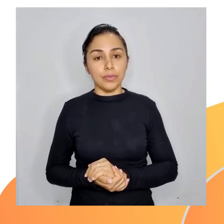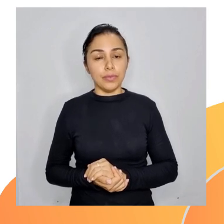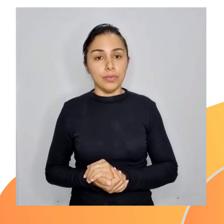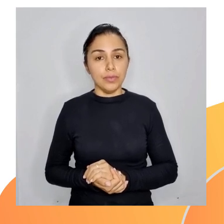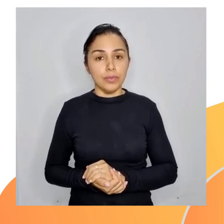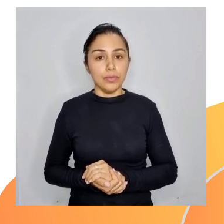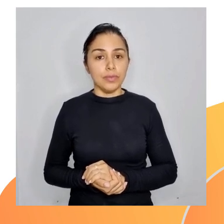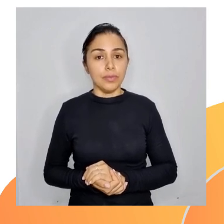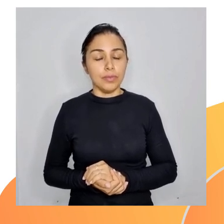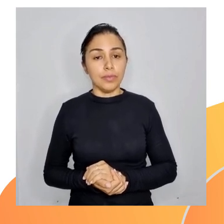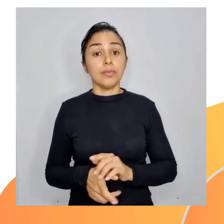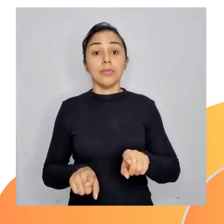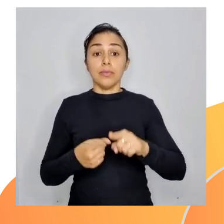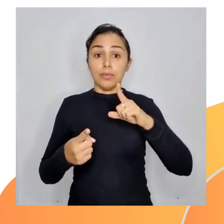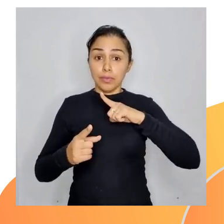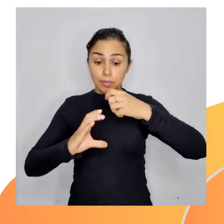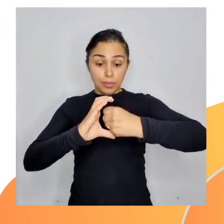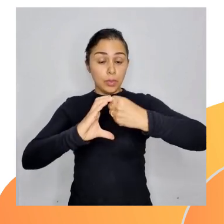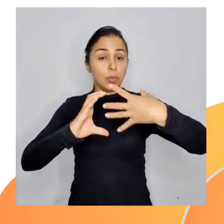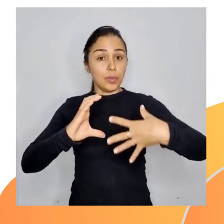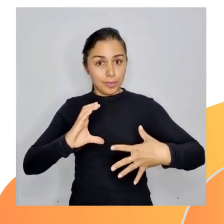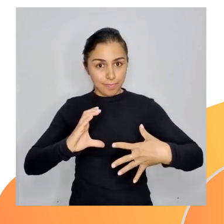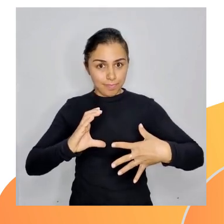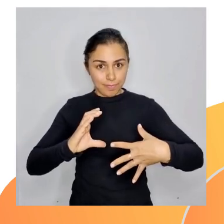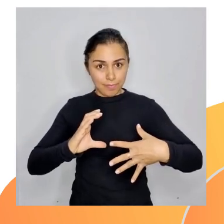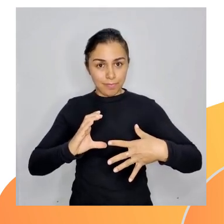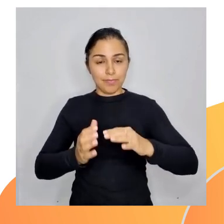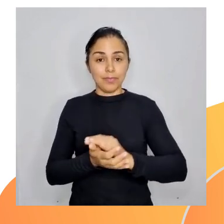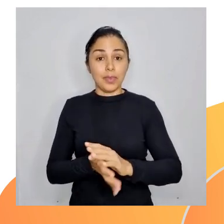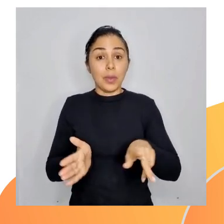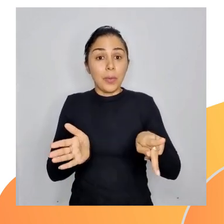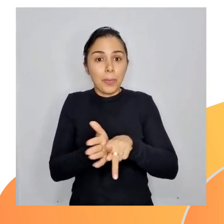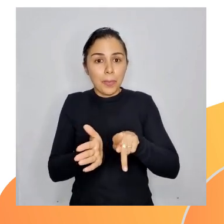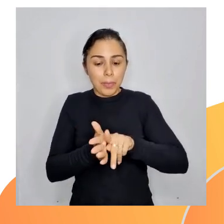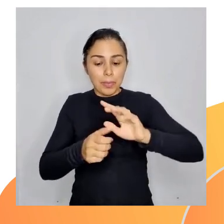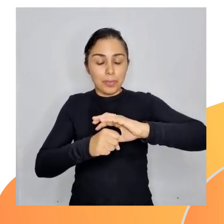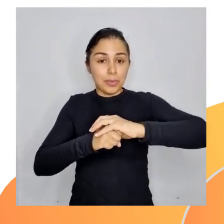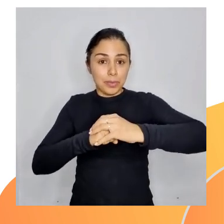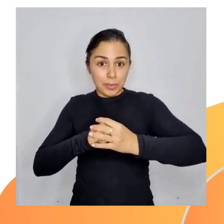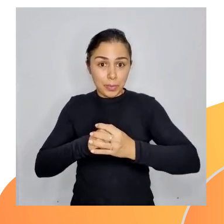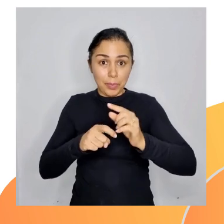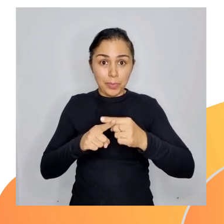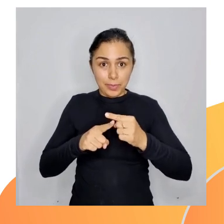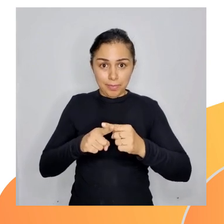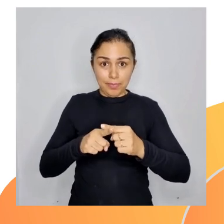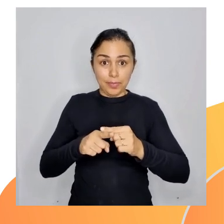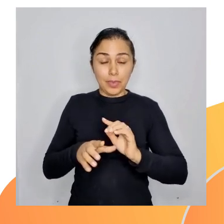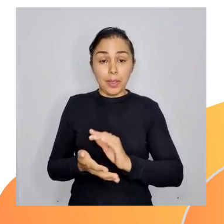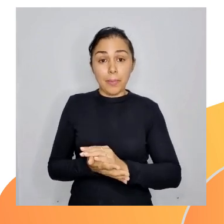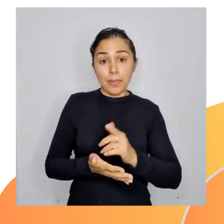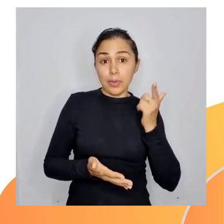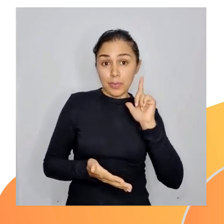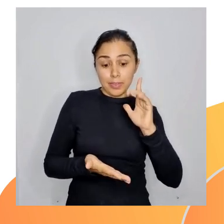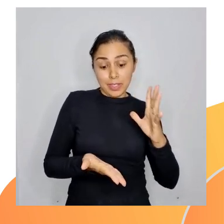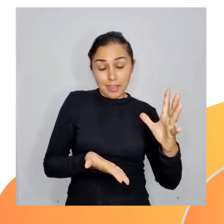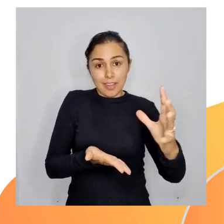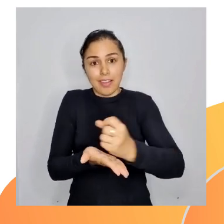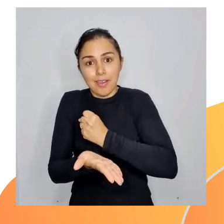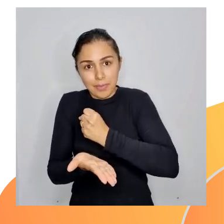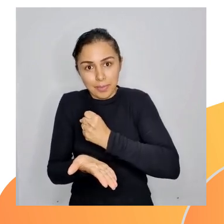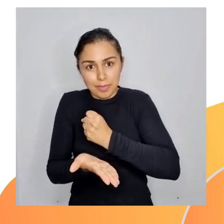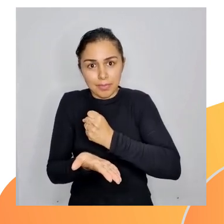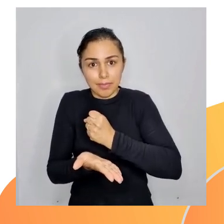frontal. Nós temos uma característica específica aí do peão, é que ele vai capturar em